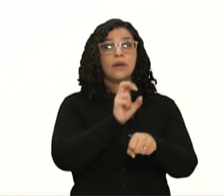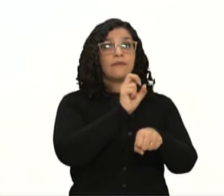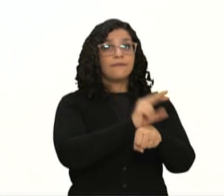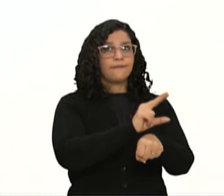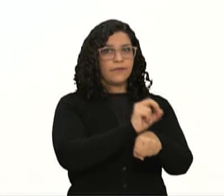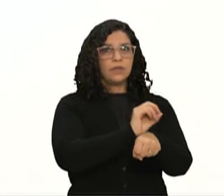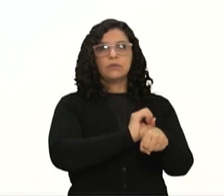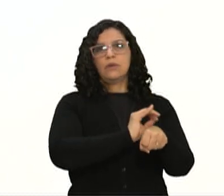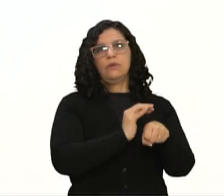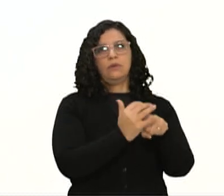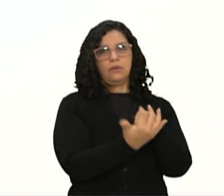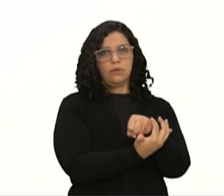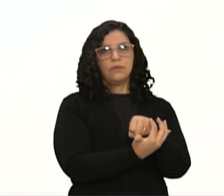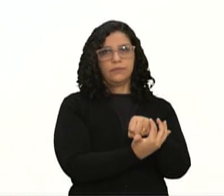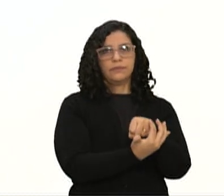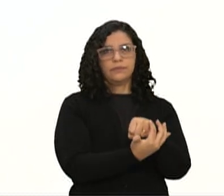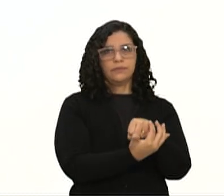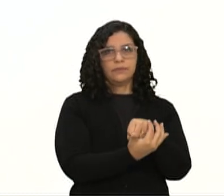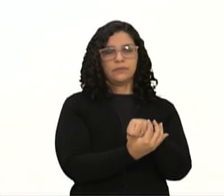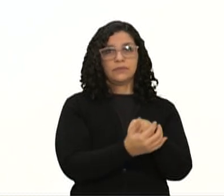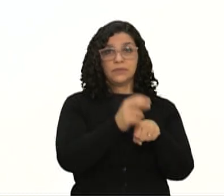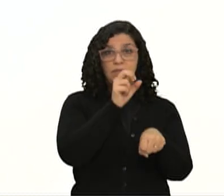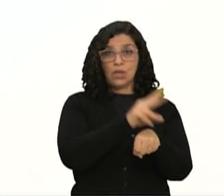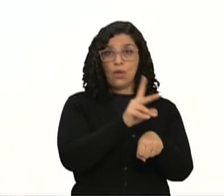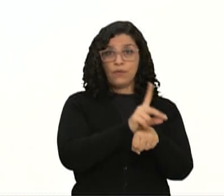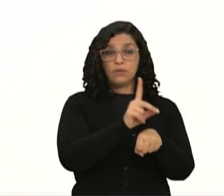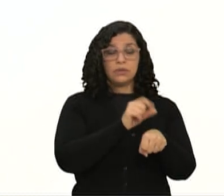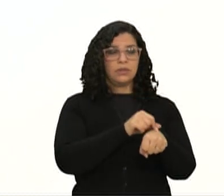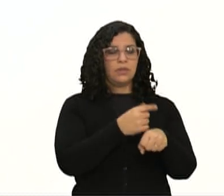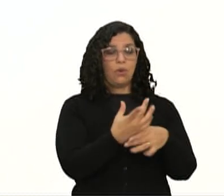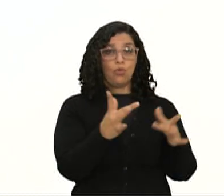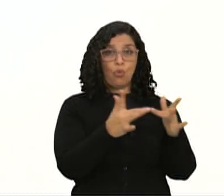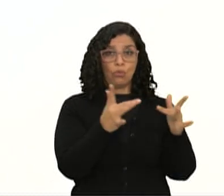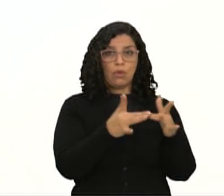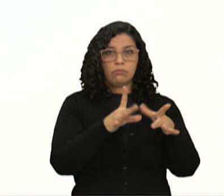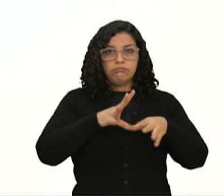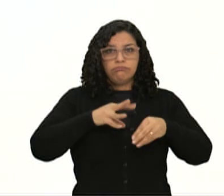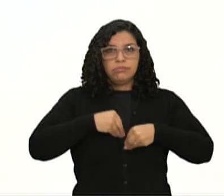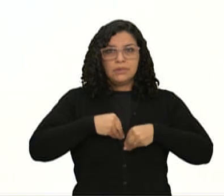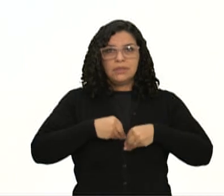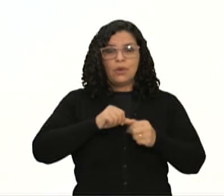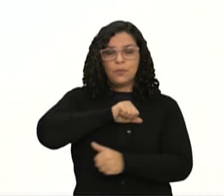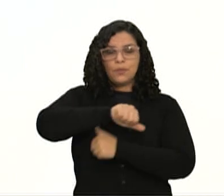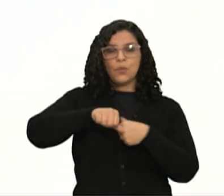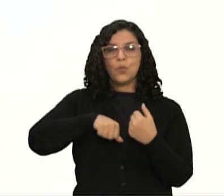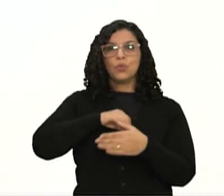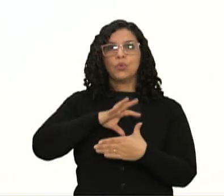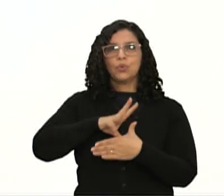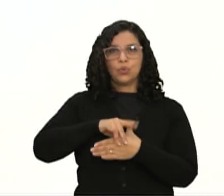coronavirus, aí é o vírus mesmo que causa essa doença. Então, a pronúncia em inglês é